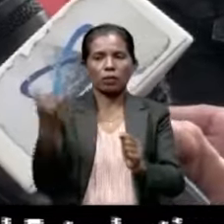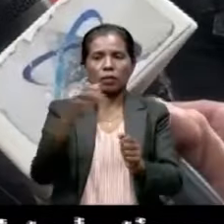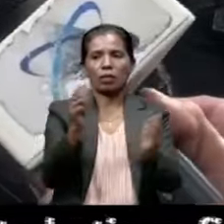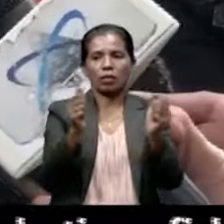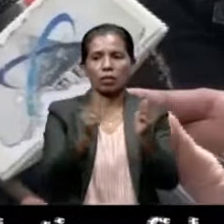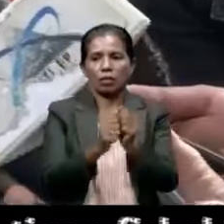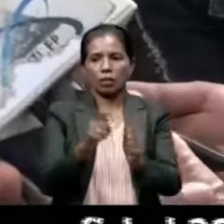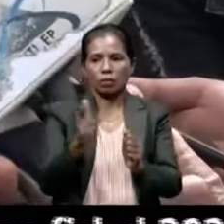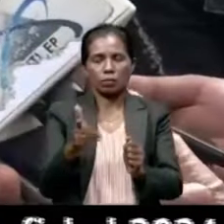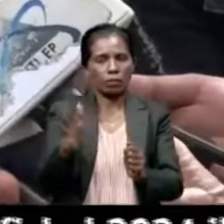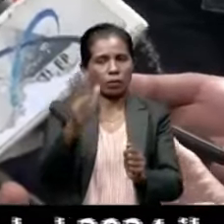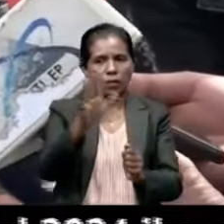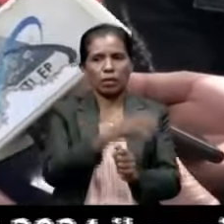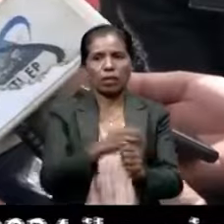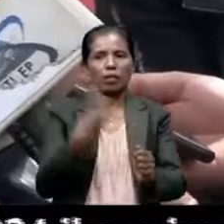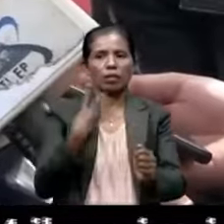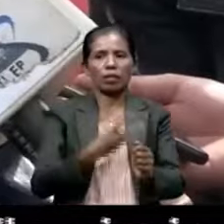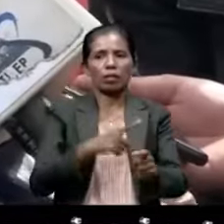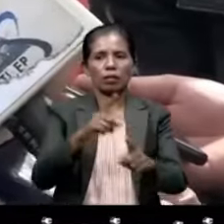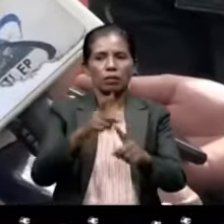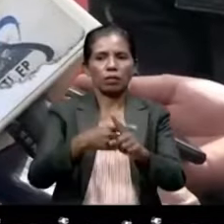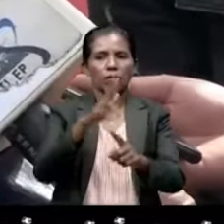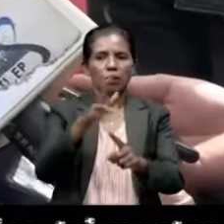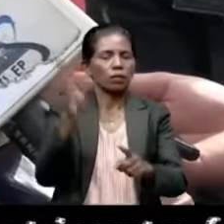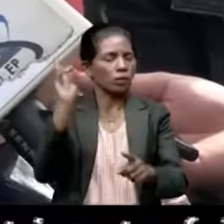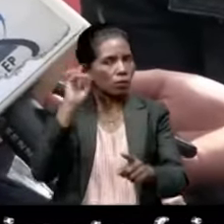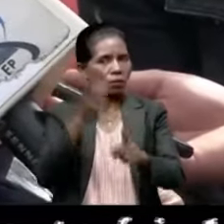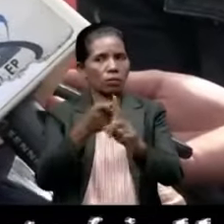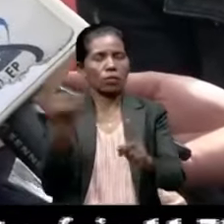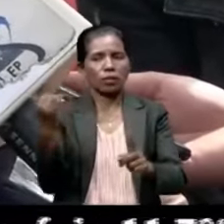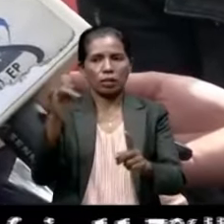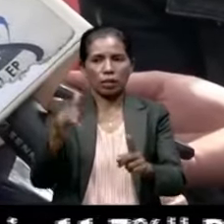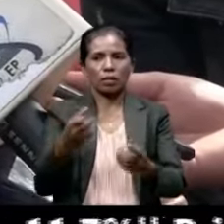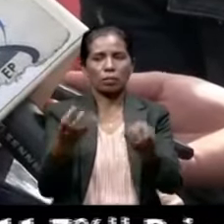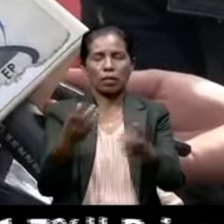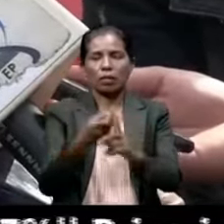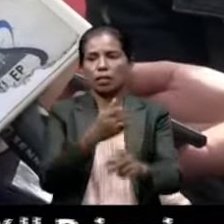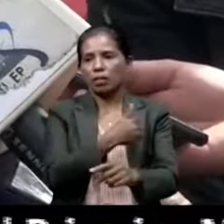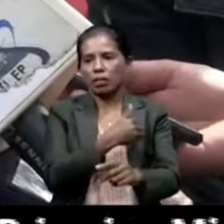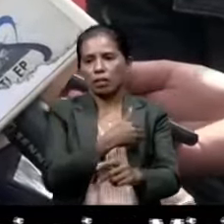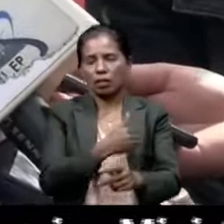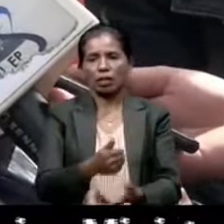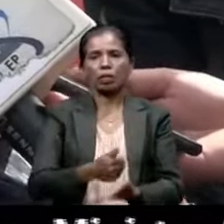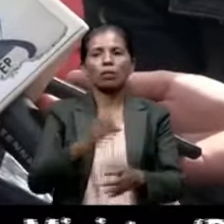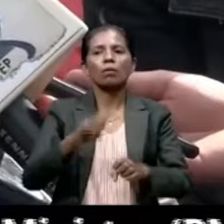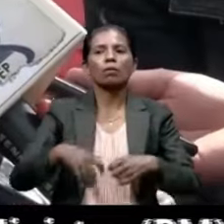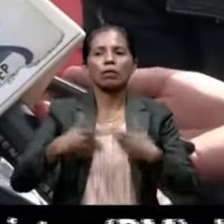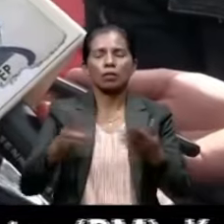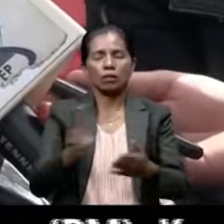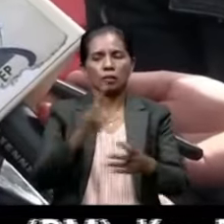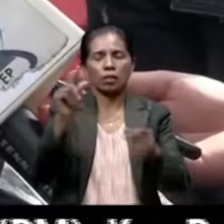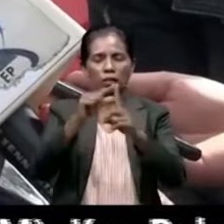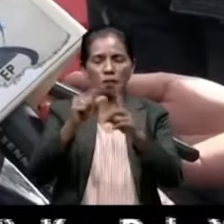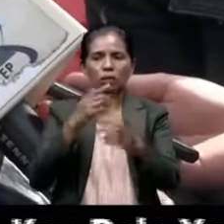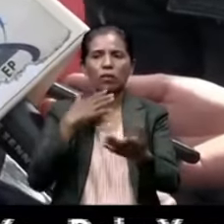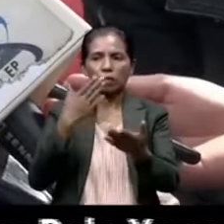hamutu kronulu resin lima momento na mi halo ye fulan kontu ni laran ho di rono ho sira tamari mak bara ku sira sida entende di dia kono poin sama katu terminologia na